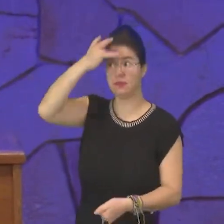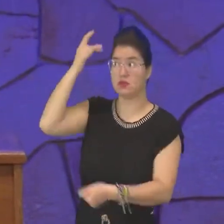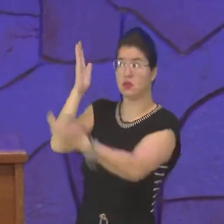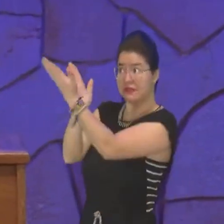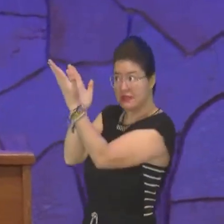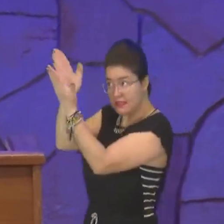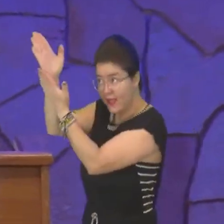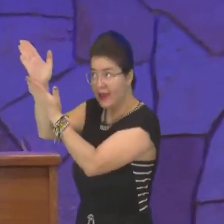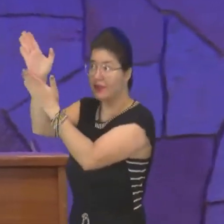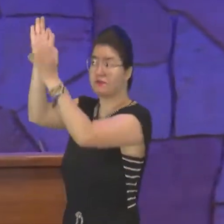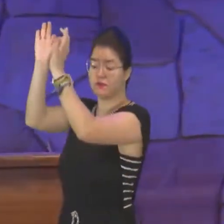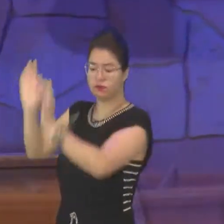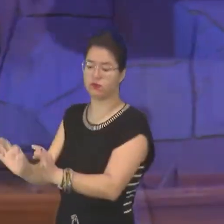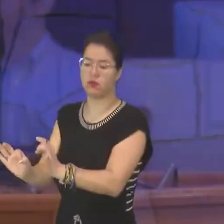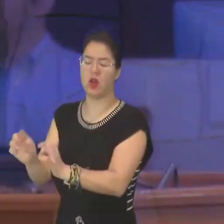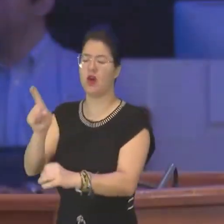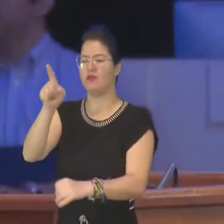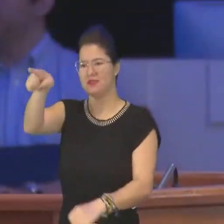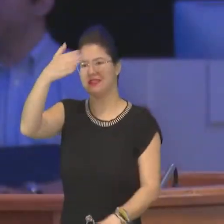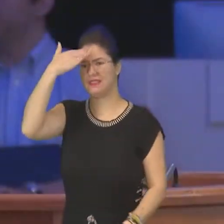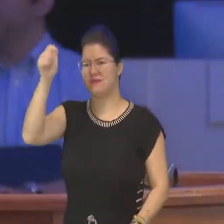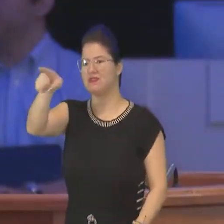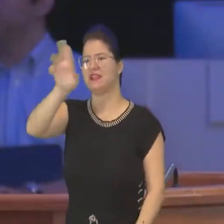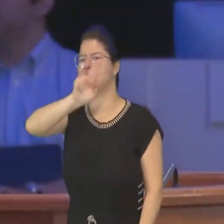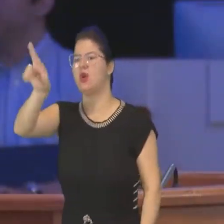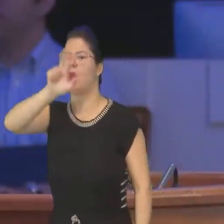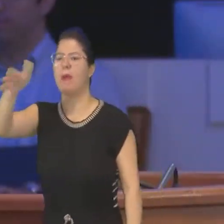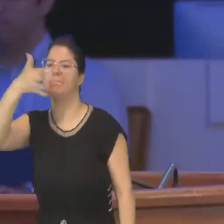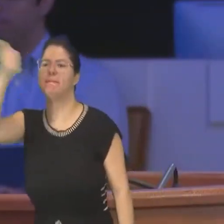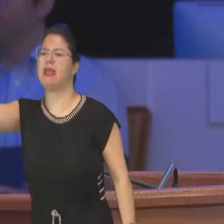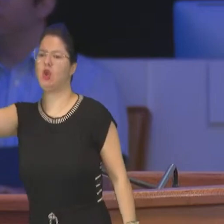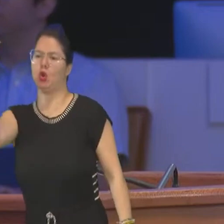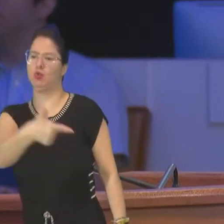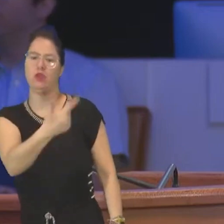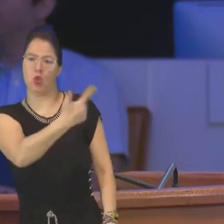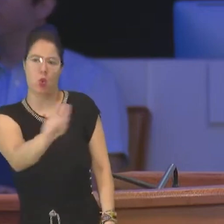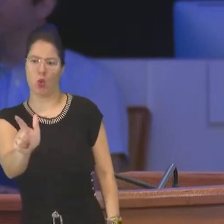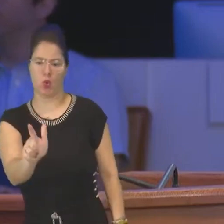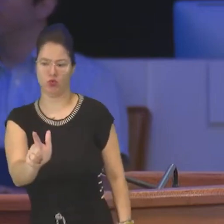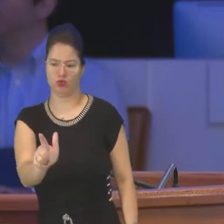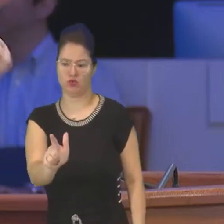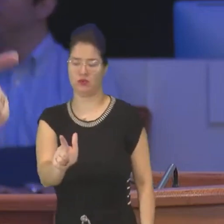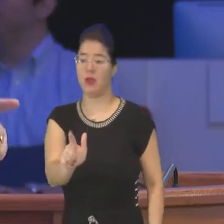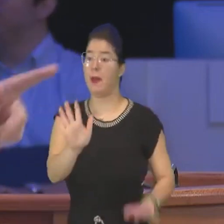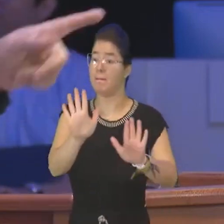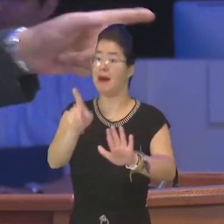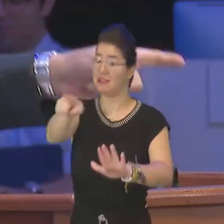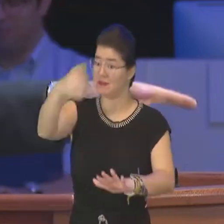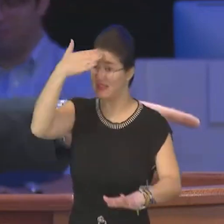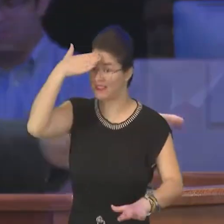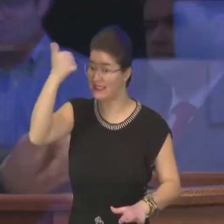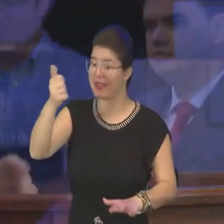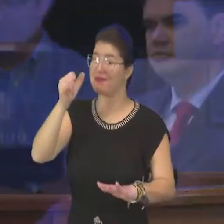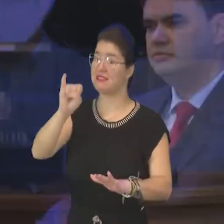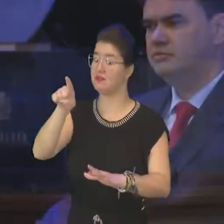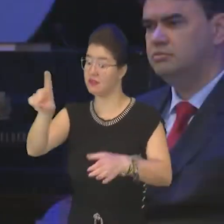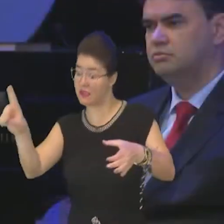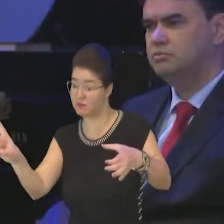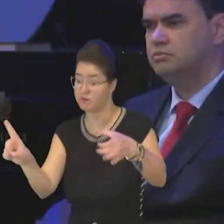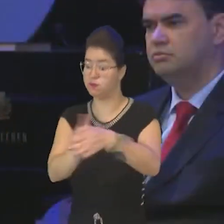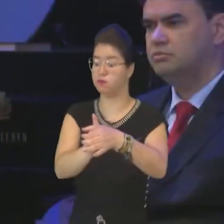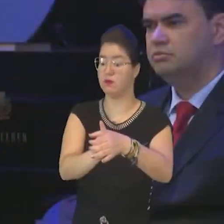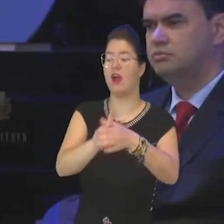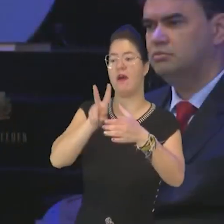pessoas, não, porque você sabe a influência negativa que esta pessoa ou este grupo poderá ter em